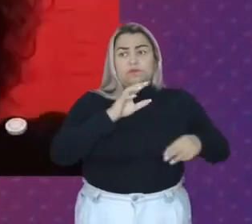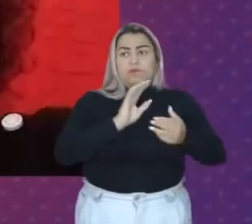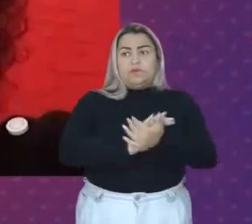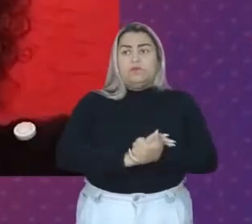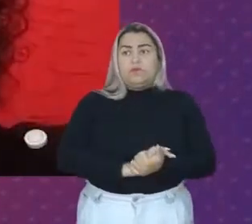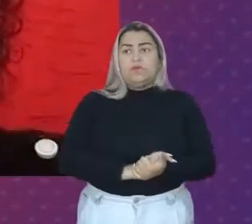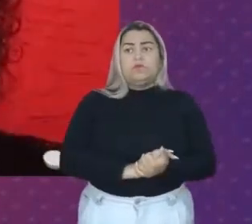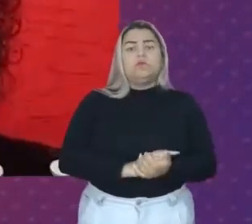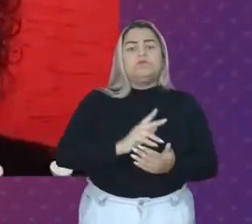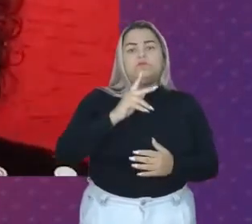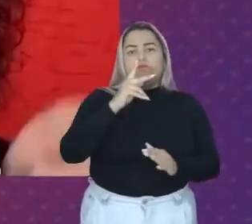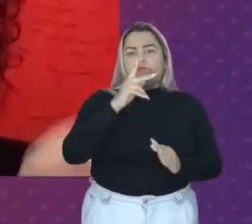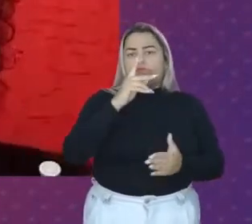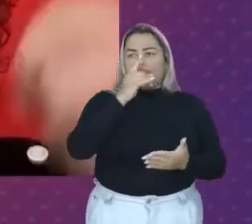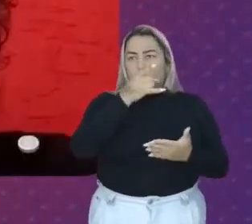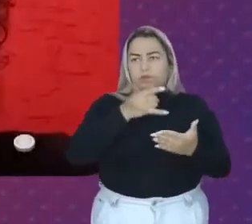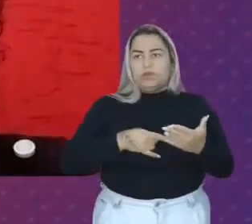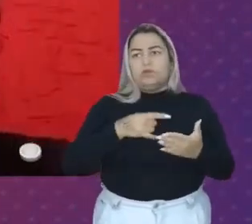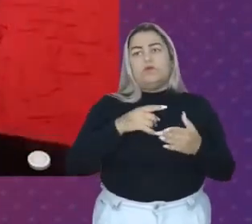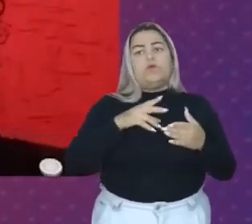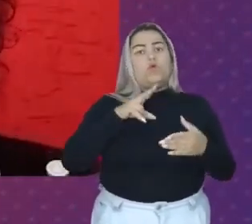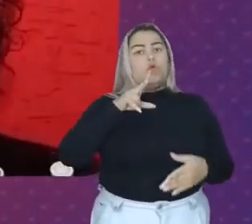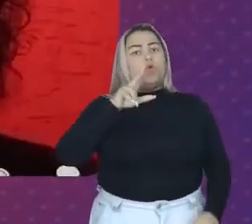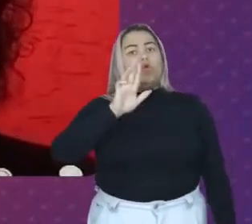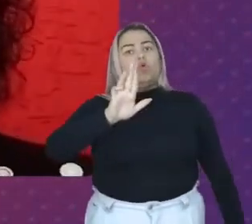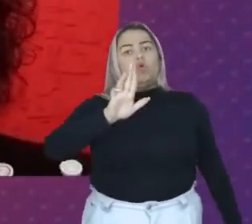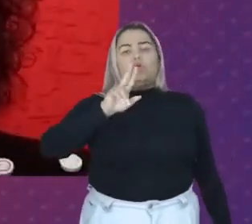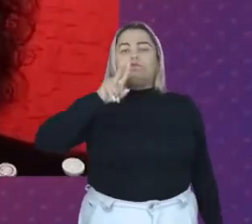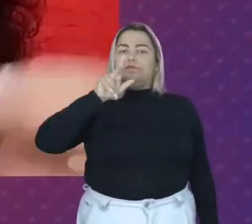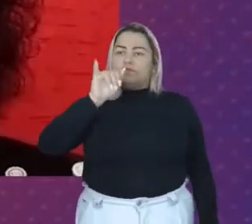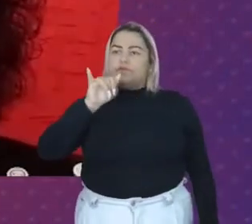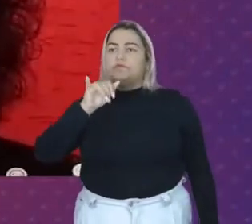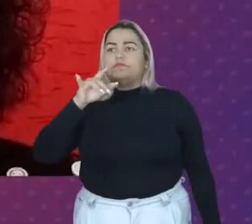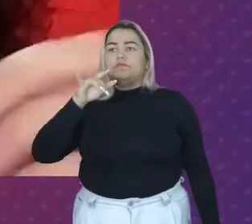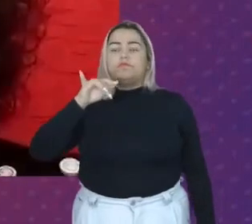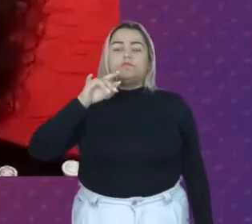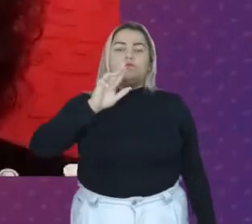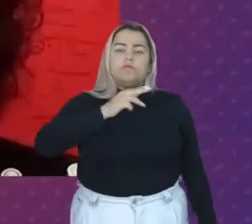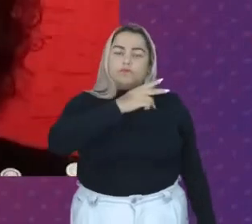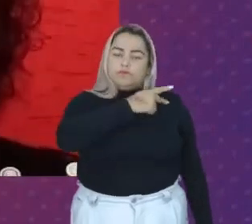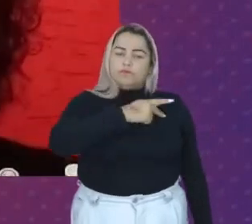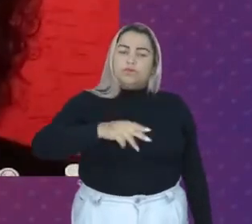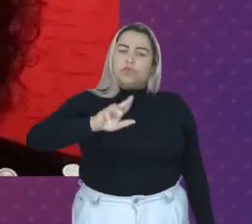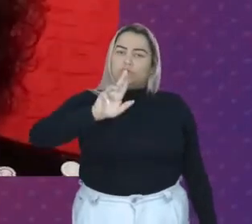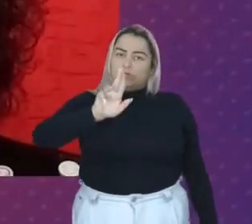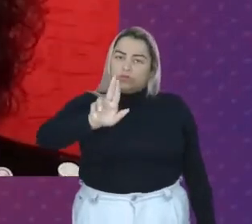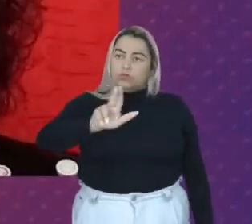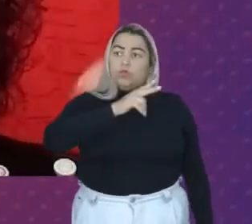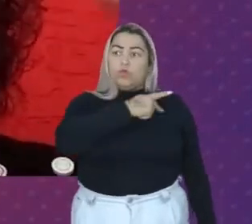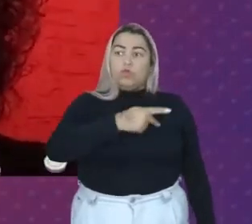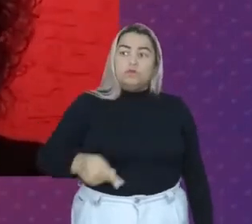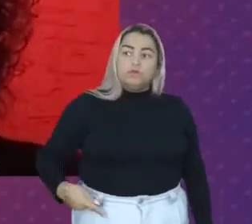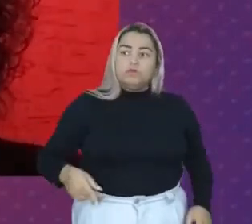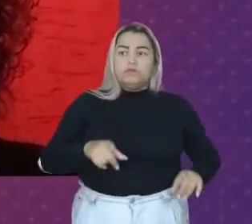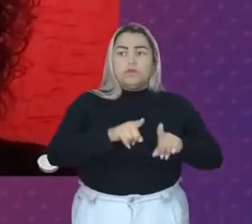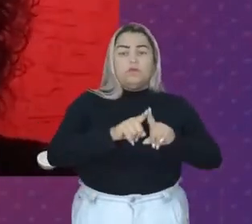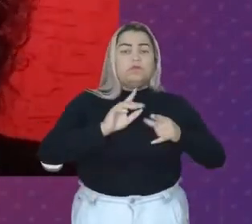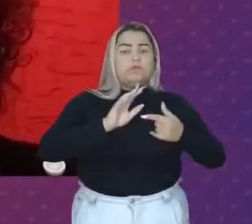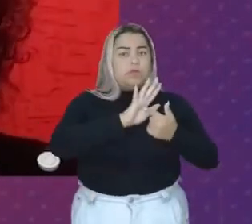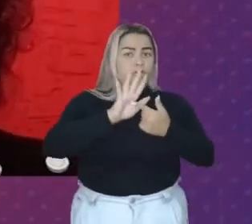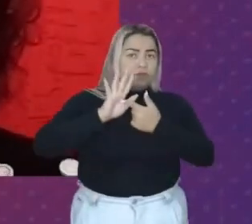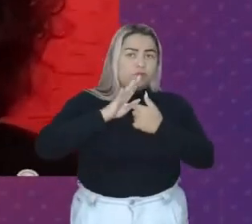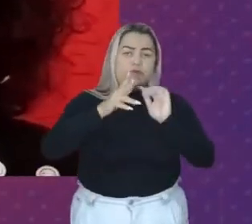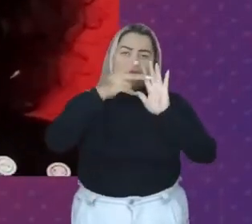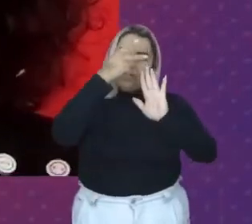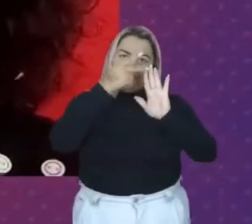um protocolo, né? O presidente Lula vai ter que ir lá depositar, e, paralelamente a isso, como eu já falei, tem a questão de apresentar